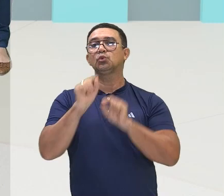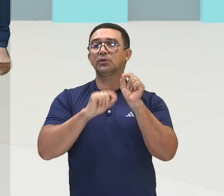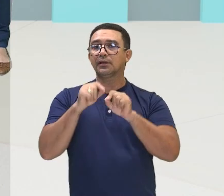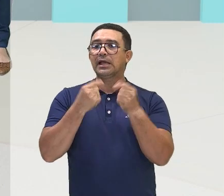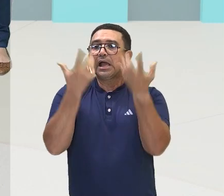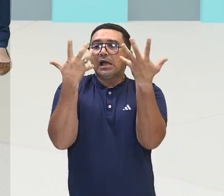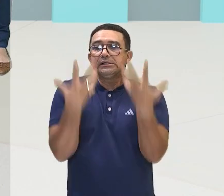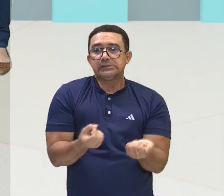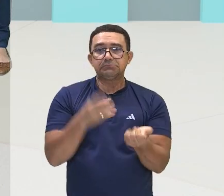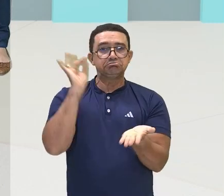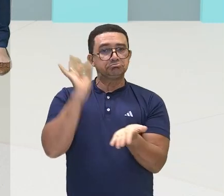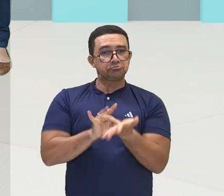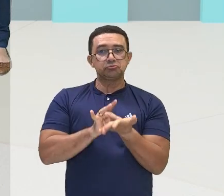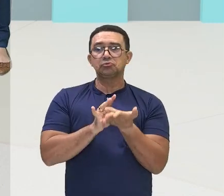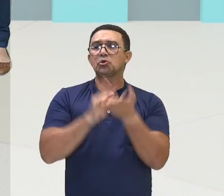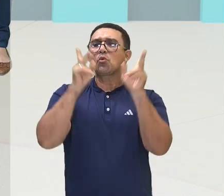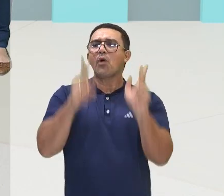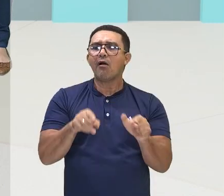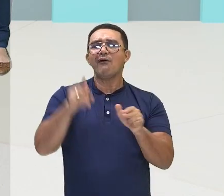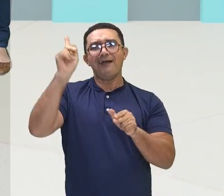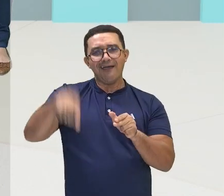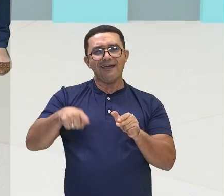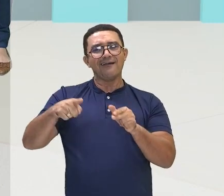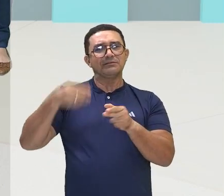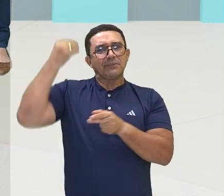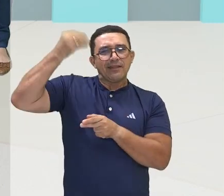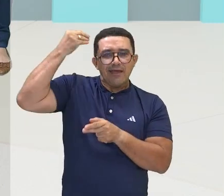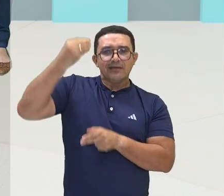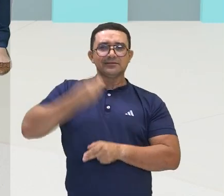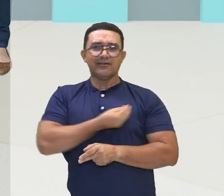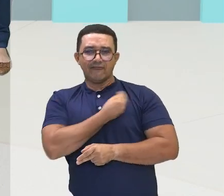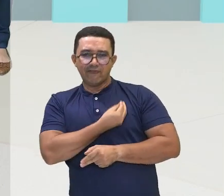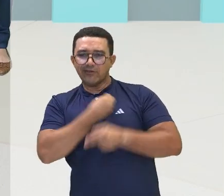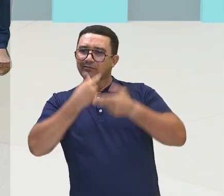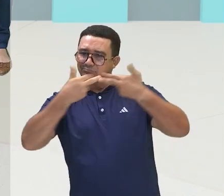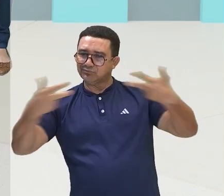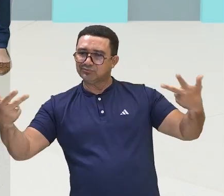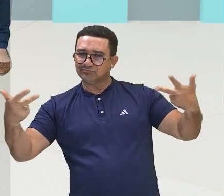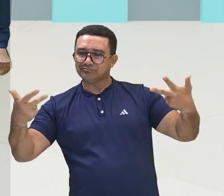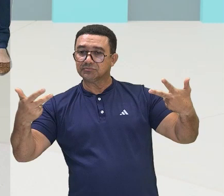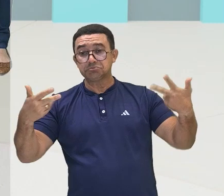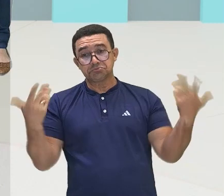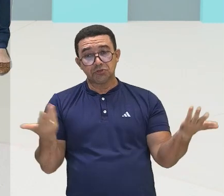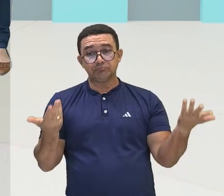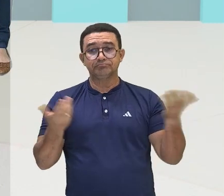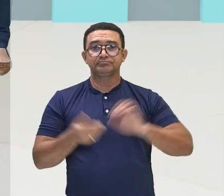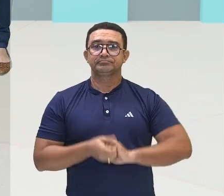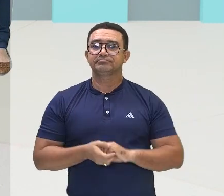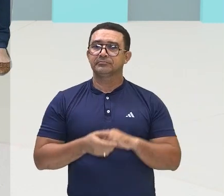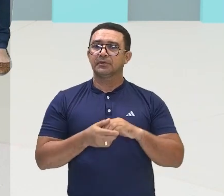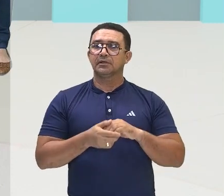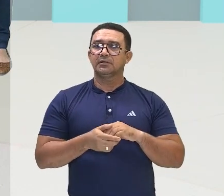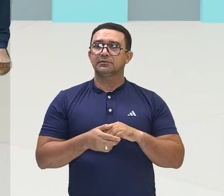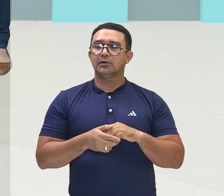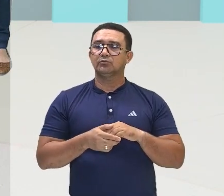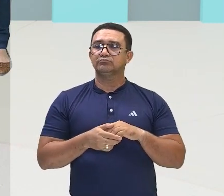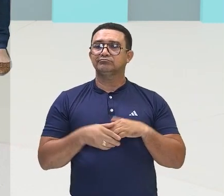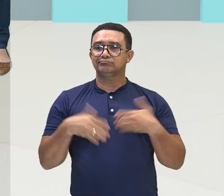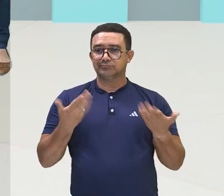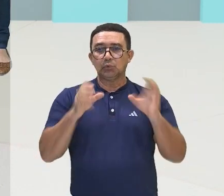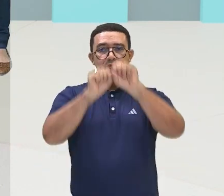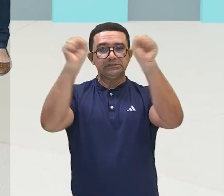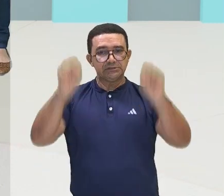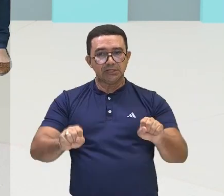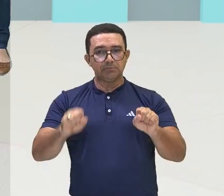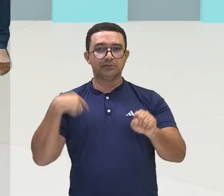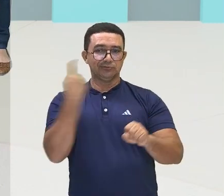da realidade como ela é. Então, eu vou dizer assim, gente, a realidade é essa, então é isso. Pronto, o sistema que nós temos é esse, por